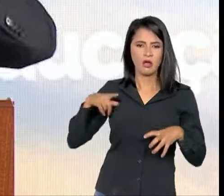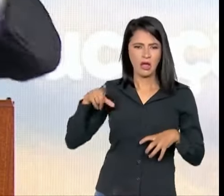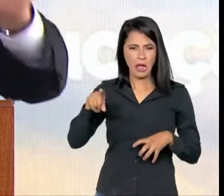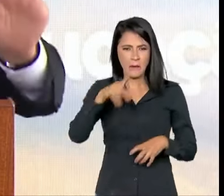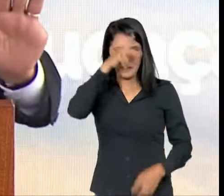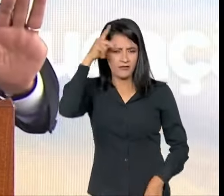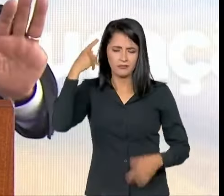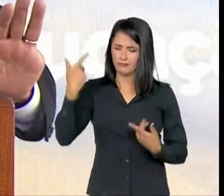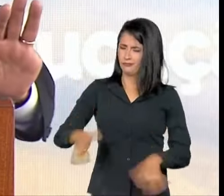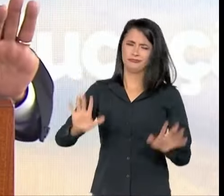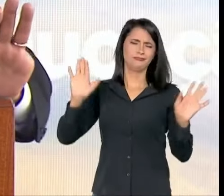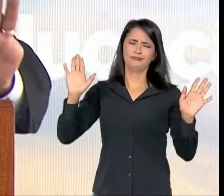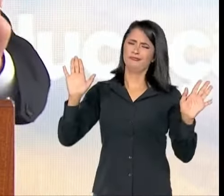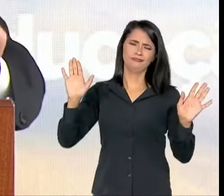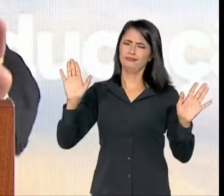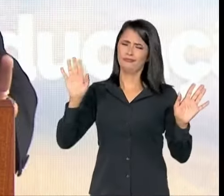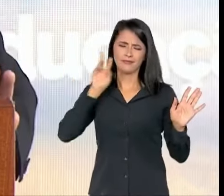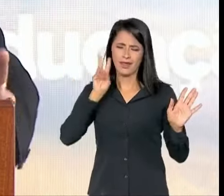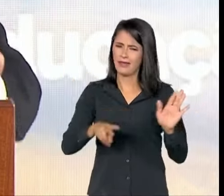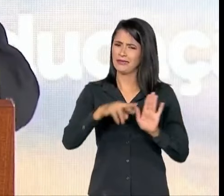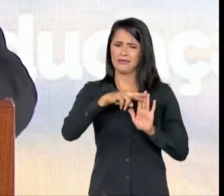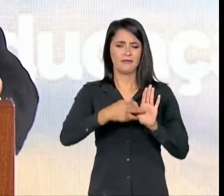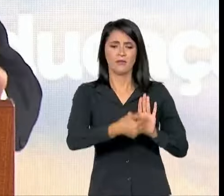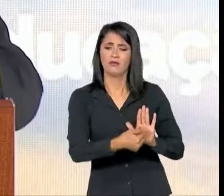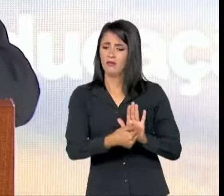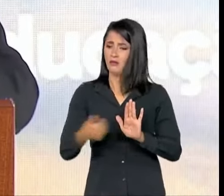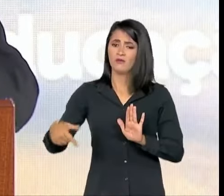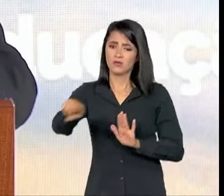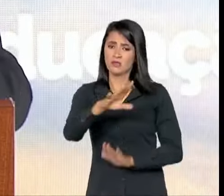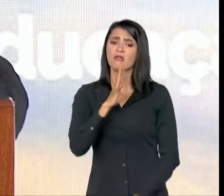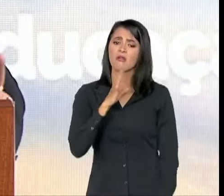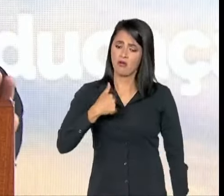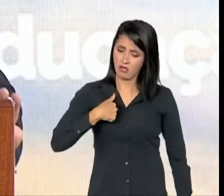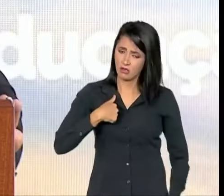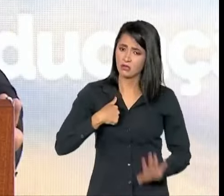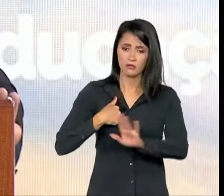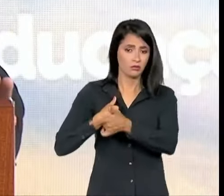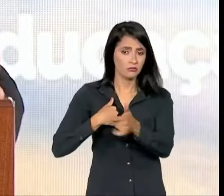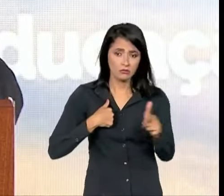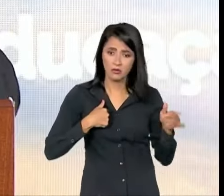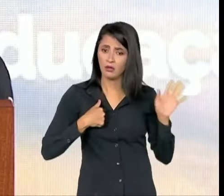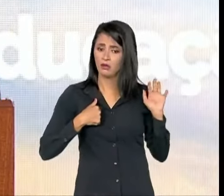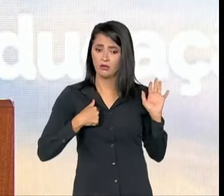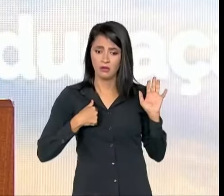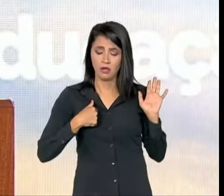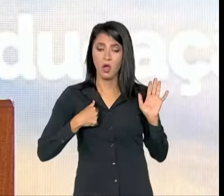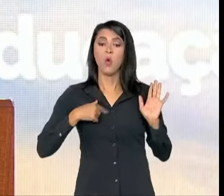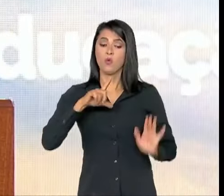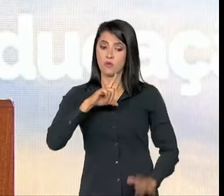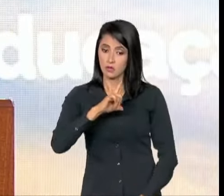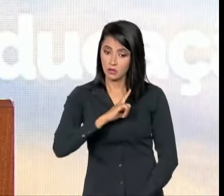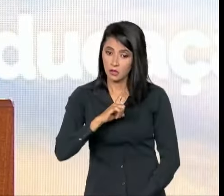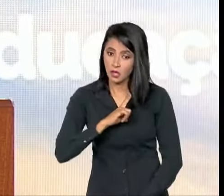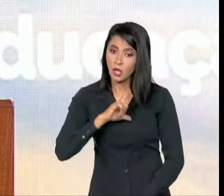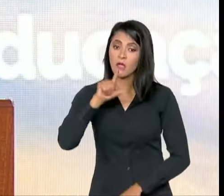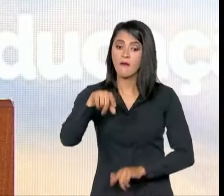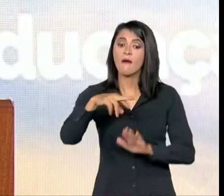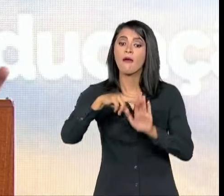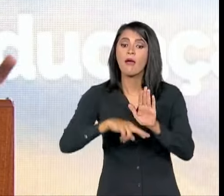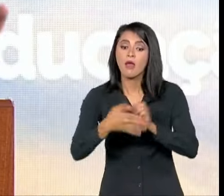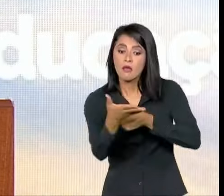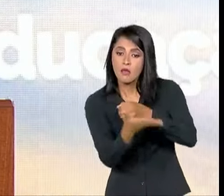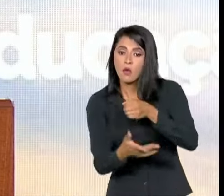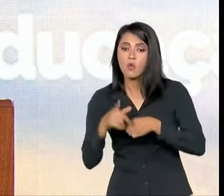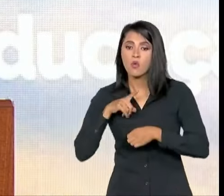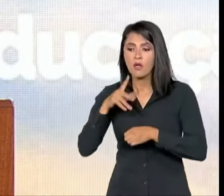prefeito, não há hipótese. Esse critério, quem me conhece sabe que não existe. O que existe é o critério de